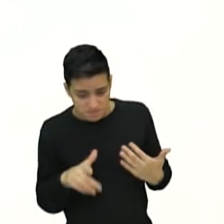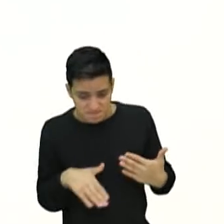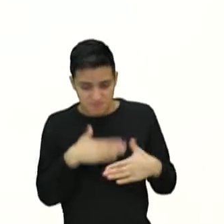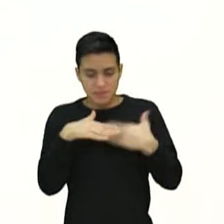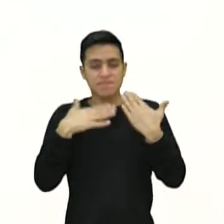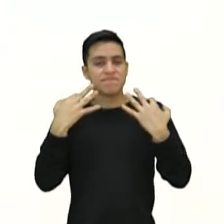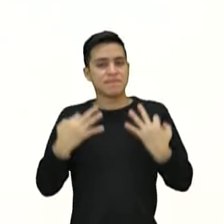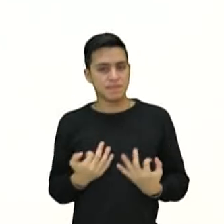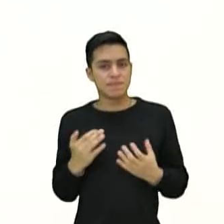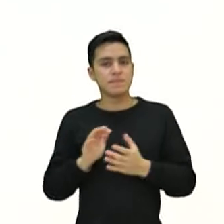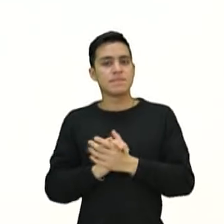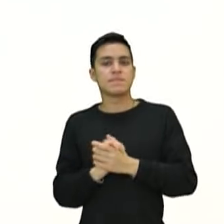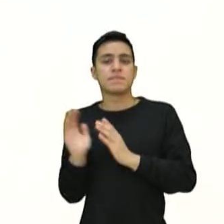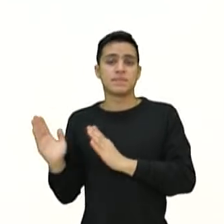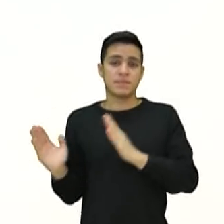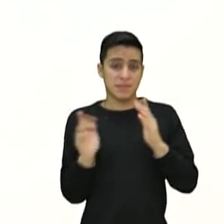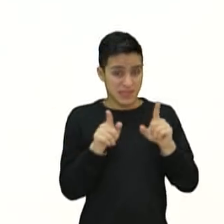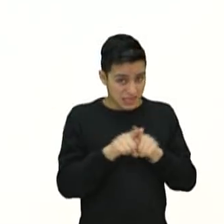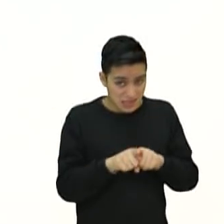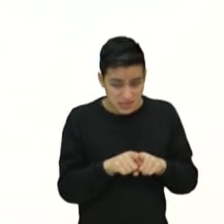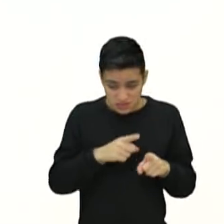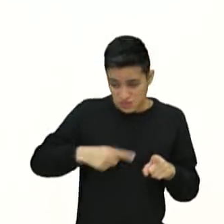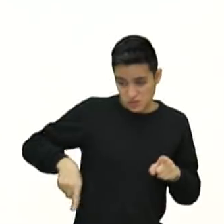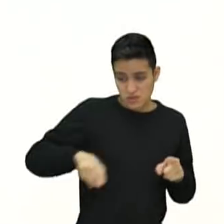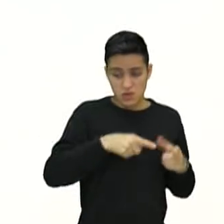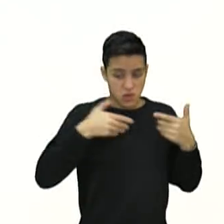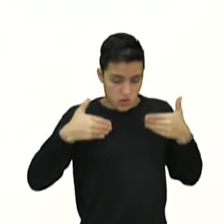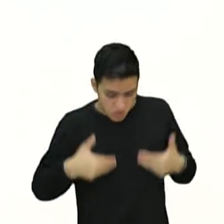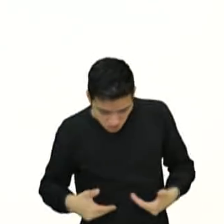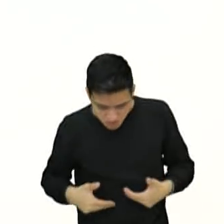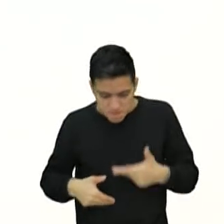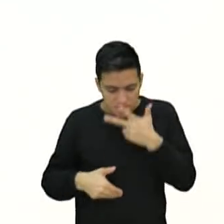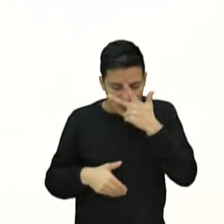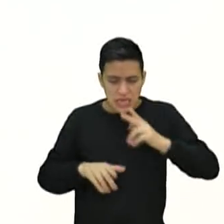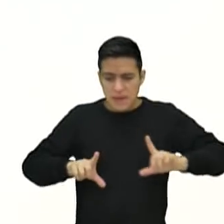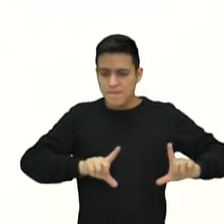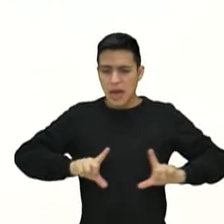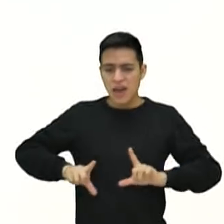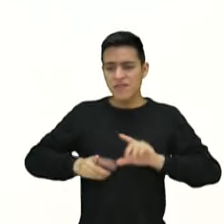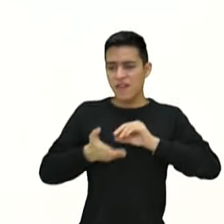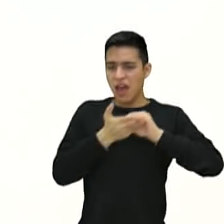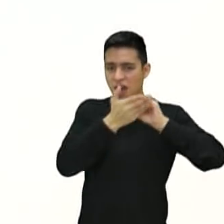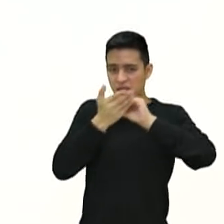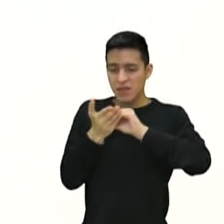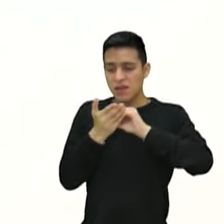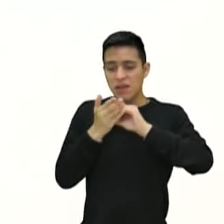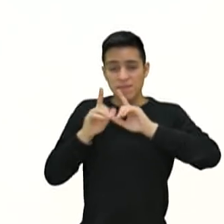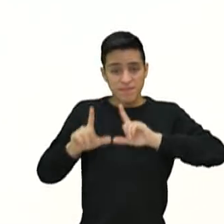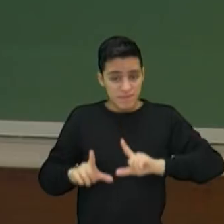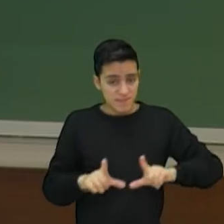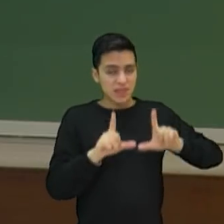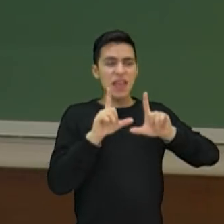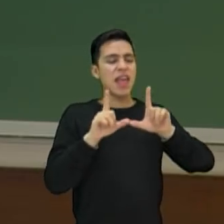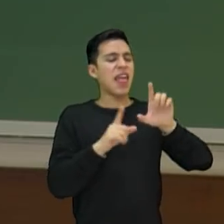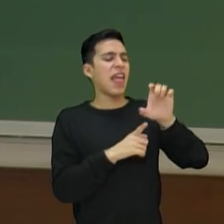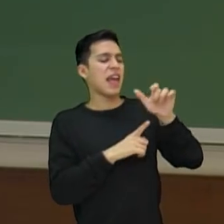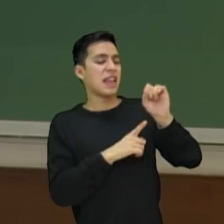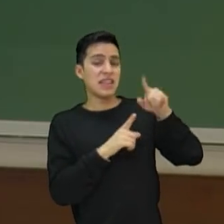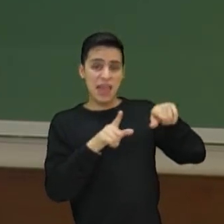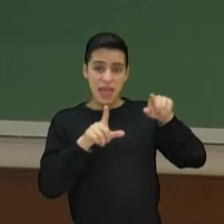plenamente. Mas também nossos corpos são vazios de imagens e elas quem?